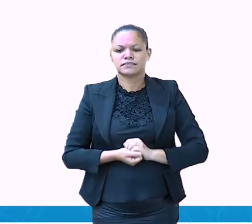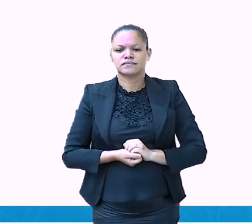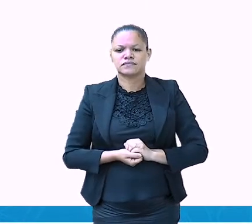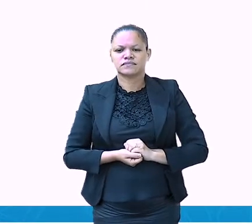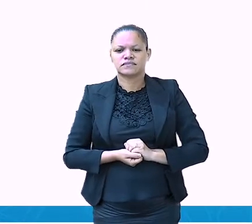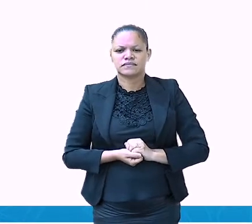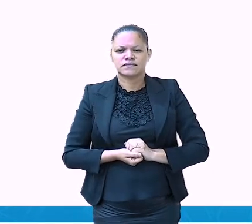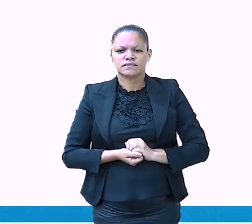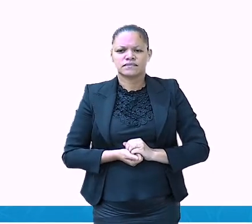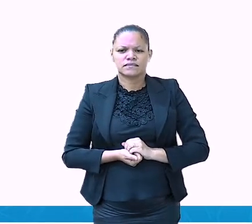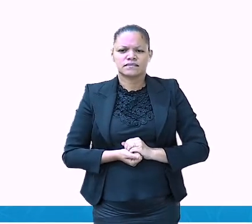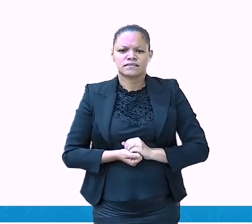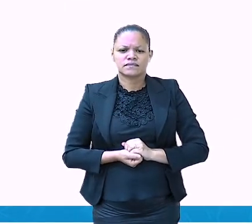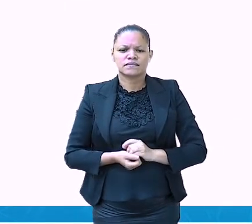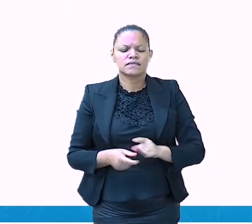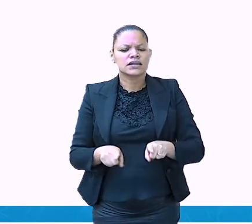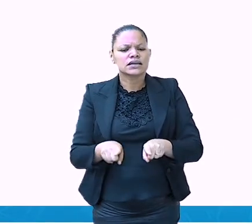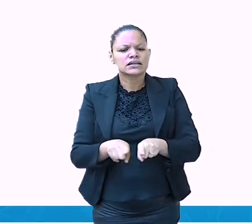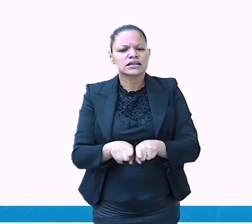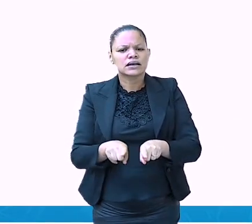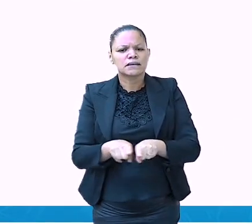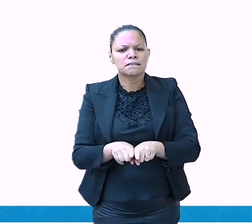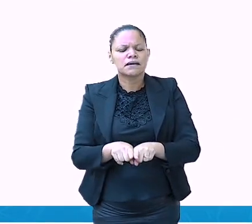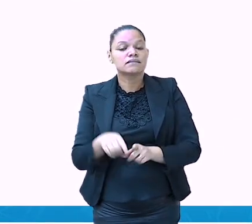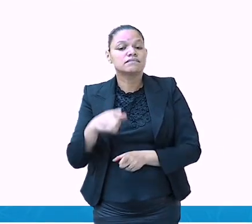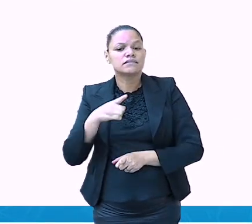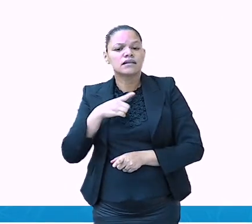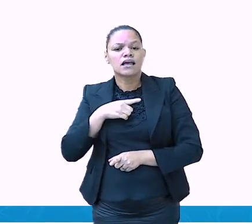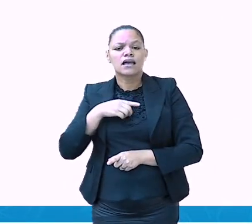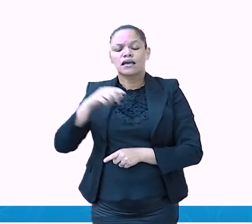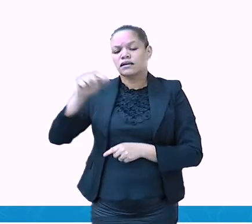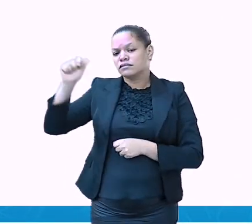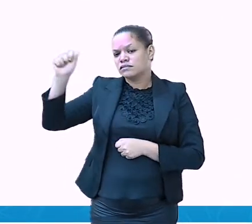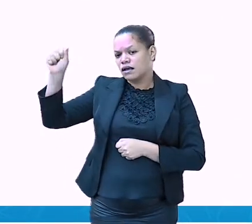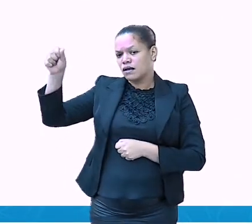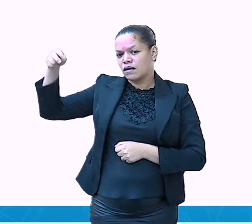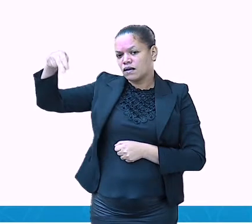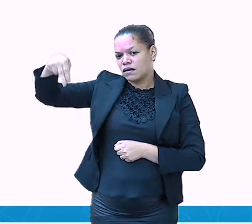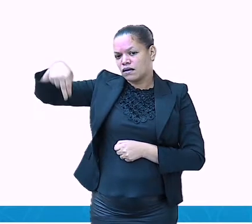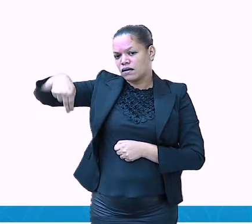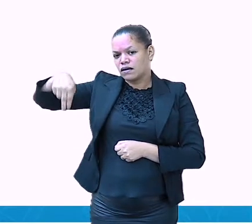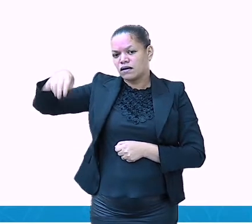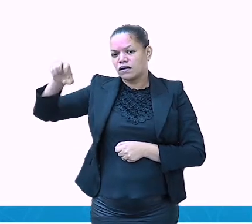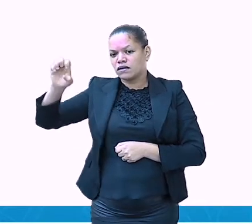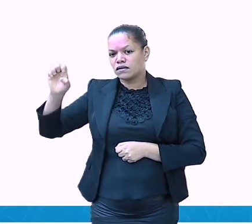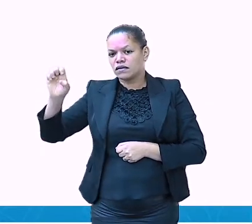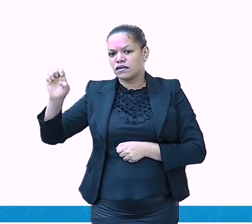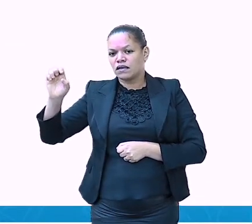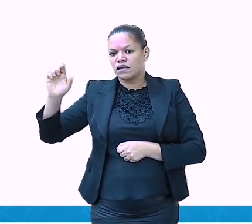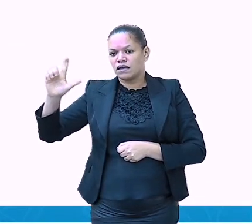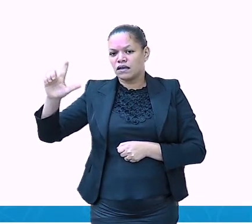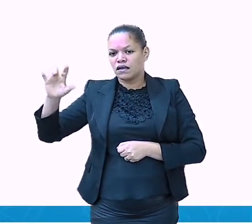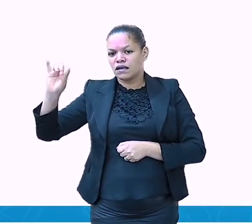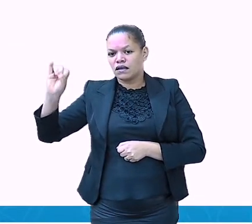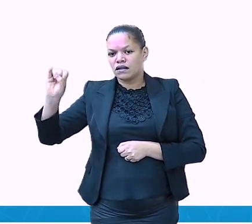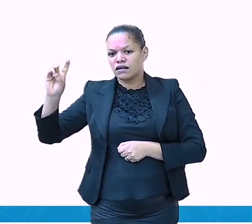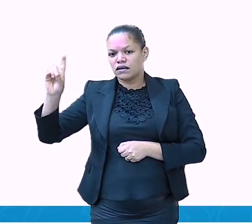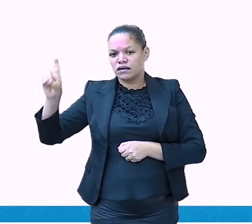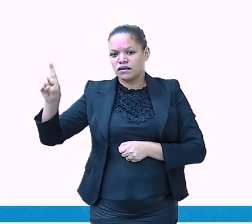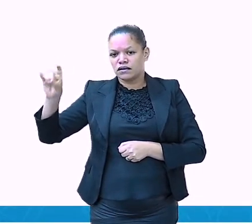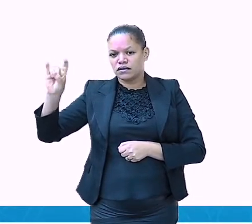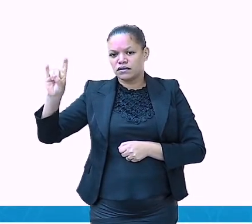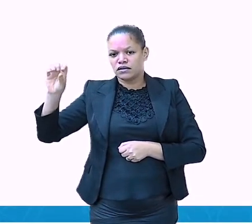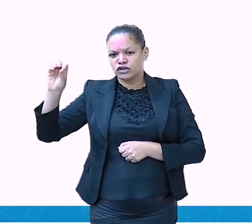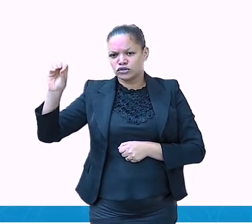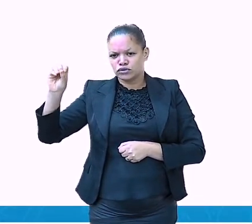Também existem os aneulídeos. Olha o nome, aneulídeos. Então, o nome já dá uma característica